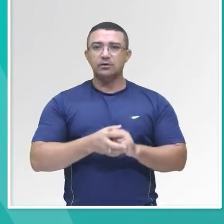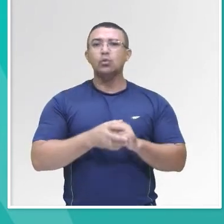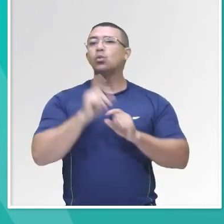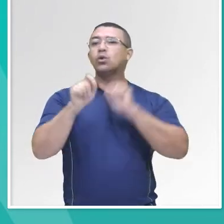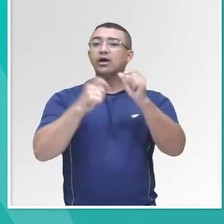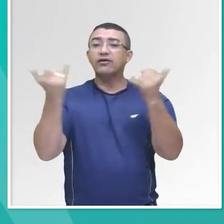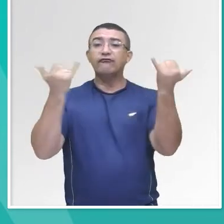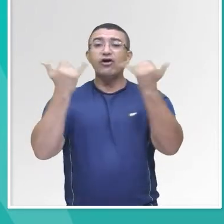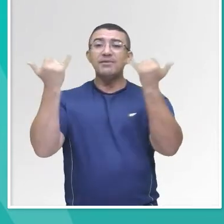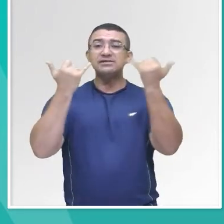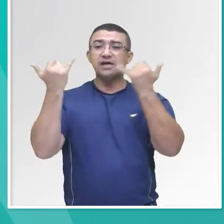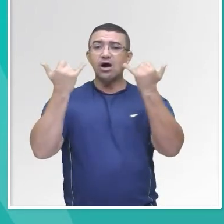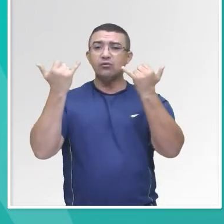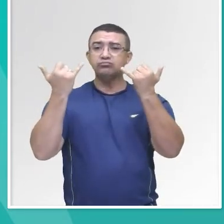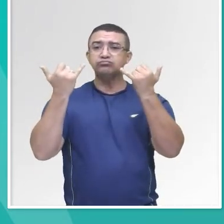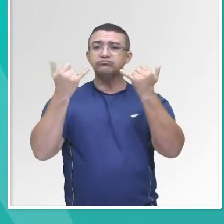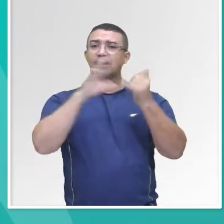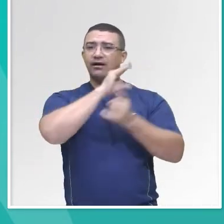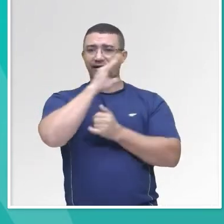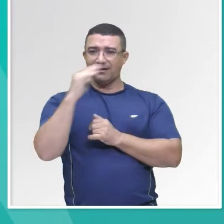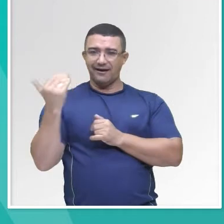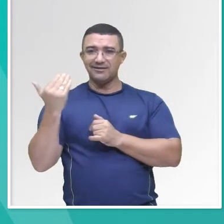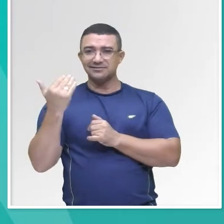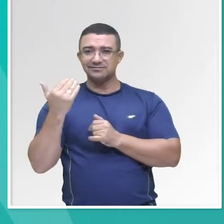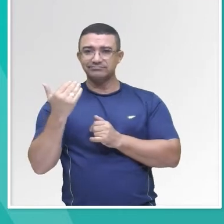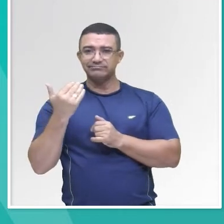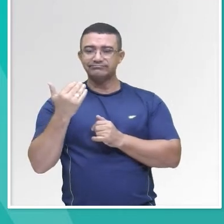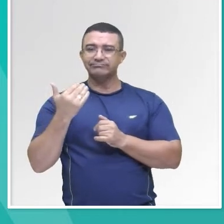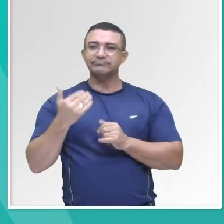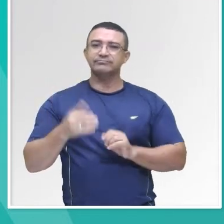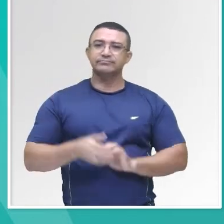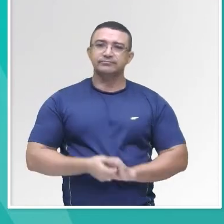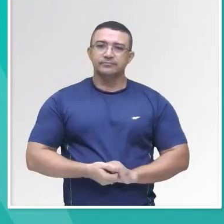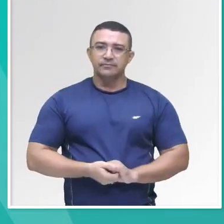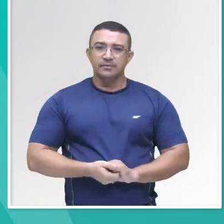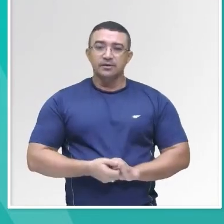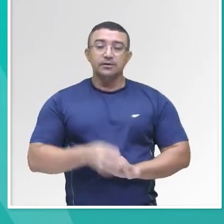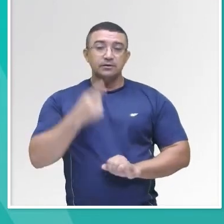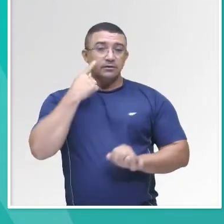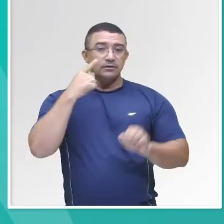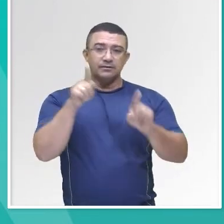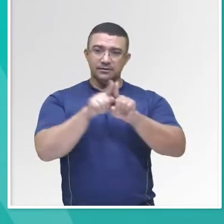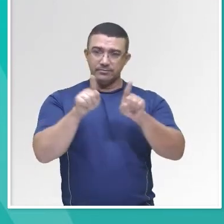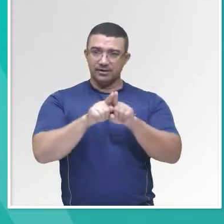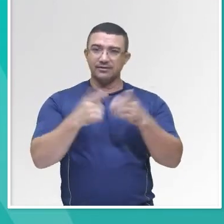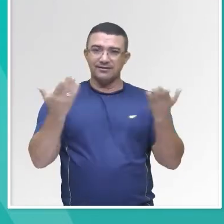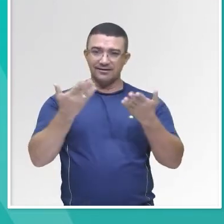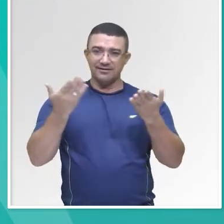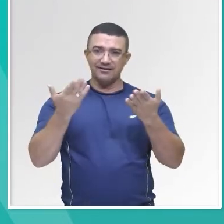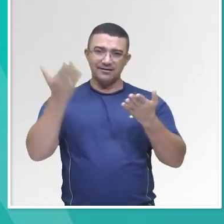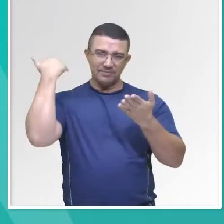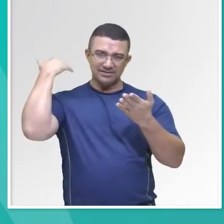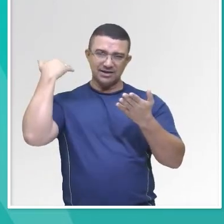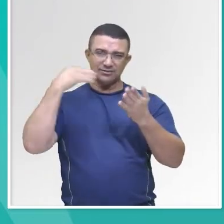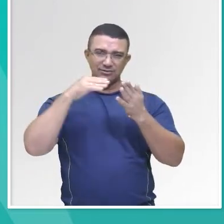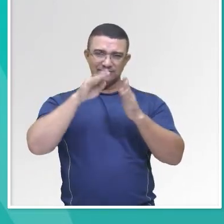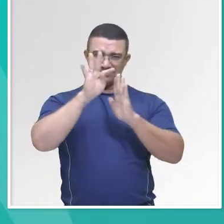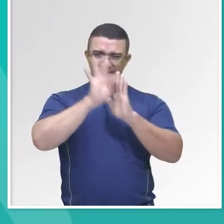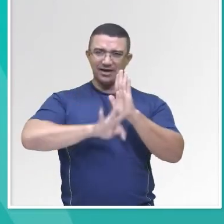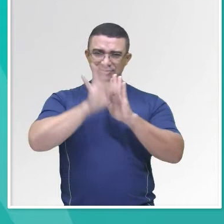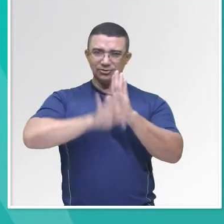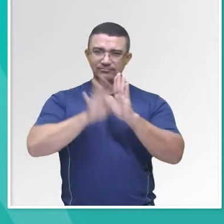vai trabalhar este tópico frasal, tanto do primeiro, que vocês viram lá, a infância de hoje como a infância de antigamente,